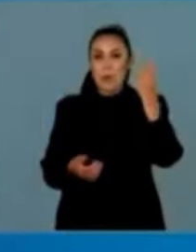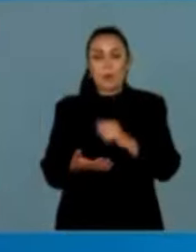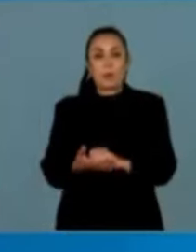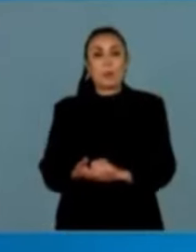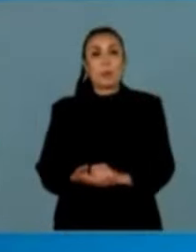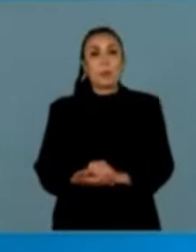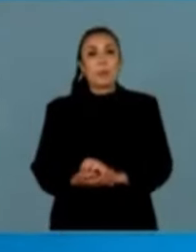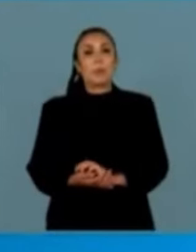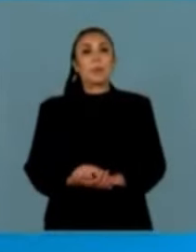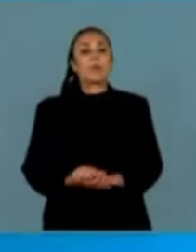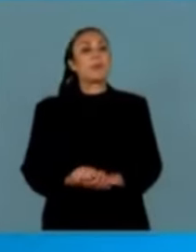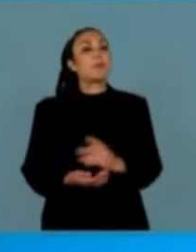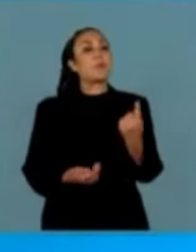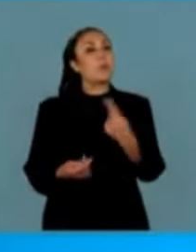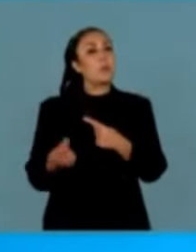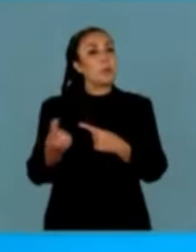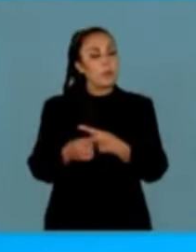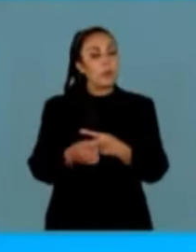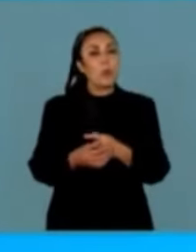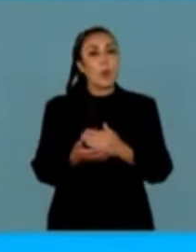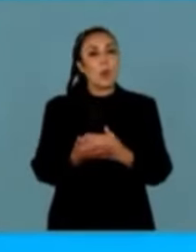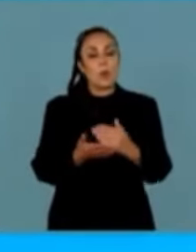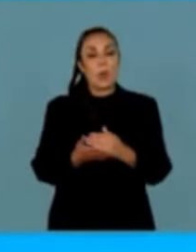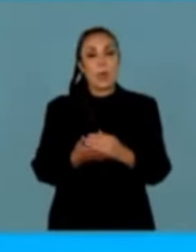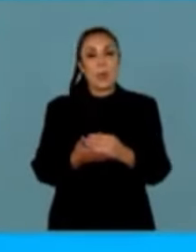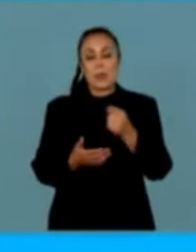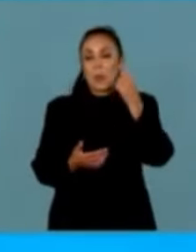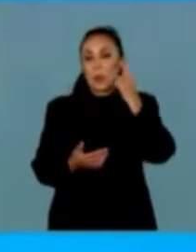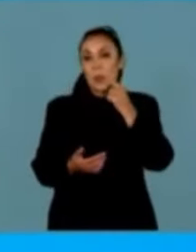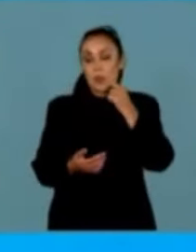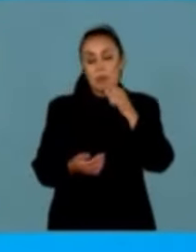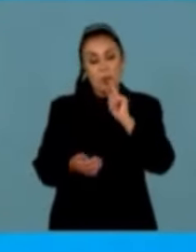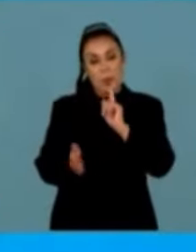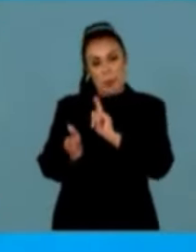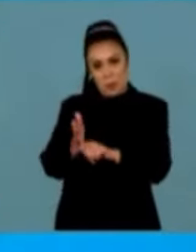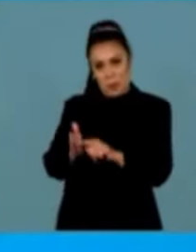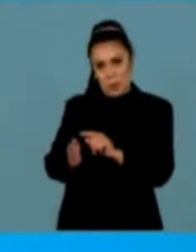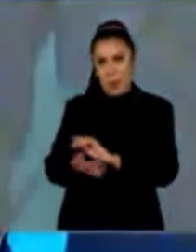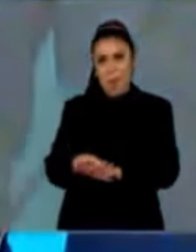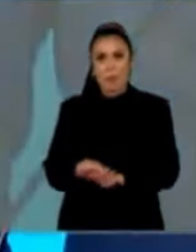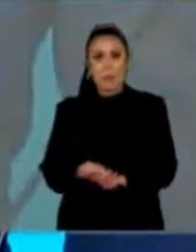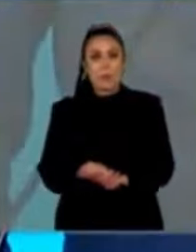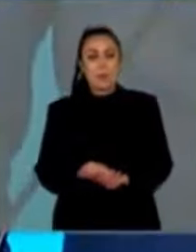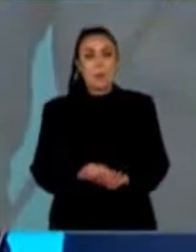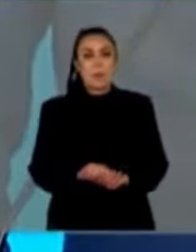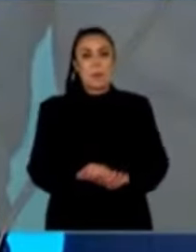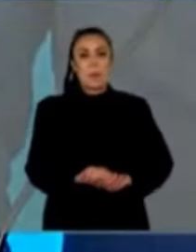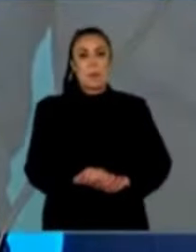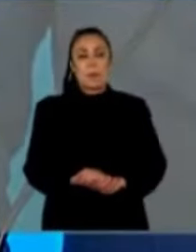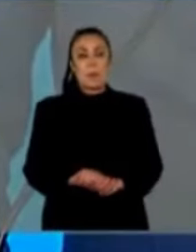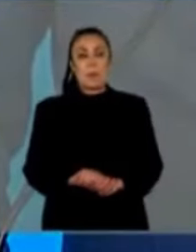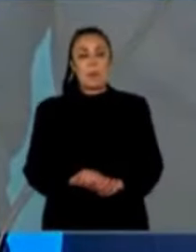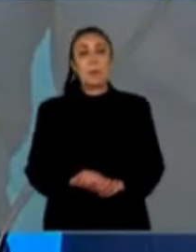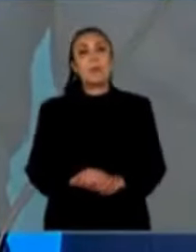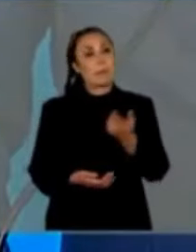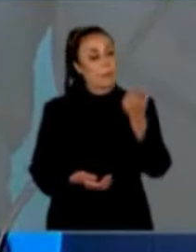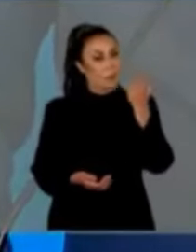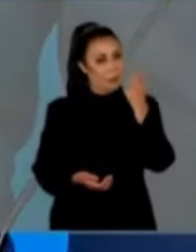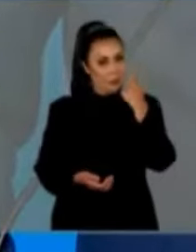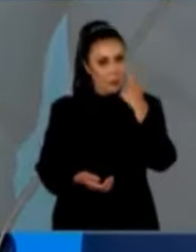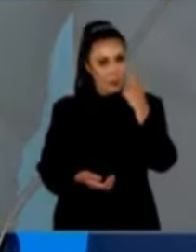próxima rodada de confrontos começa pelo candidato Nunes o senhor é quem faz a pergunta olha